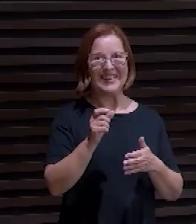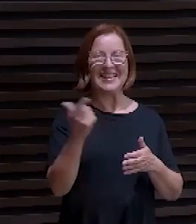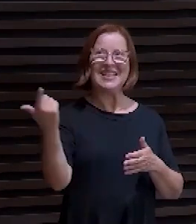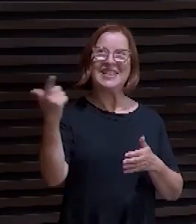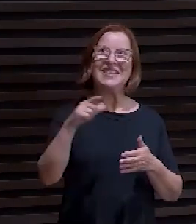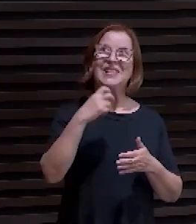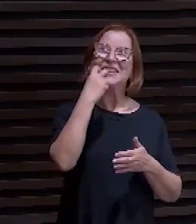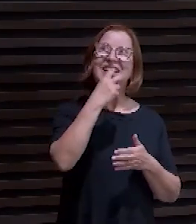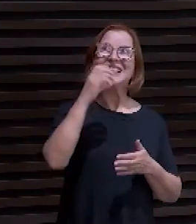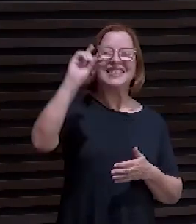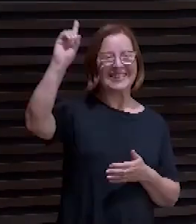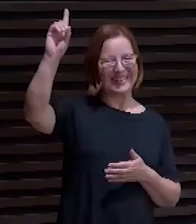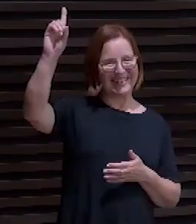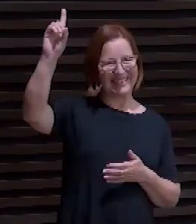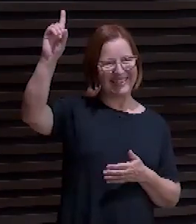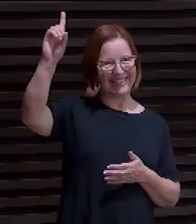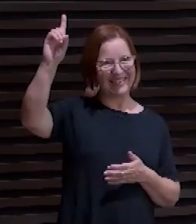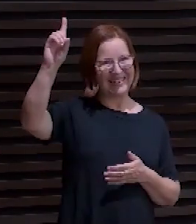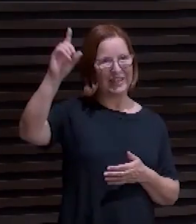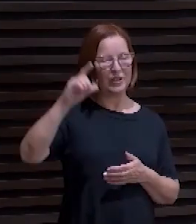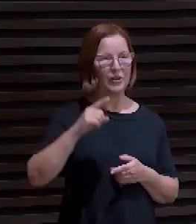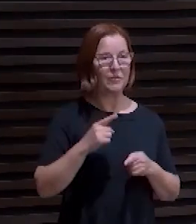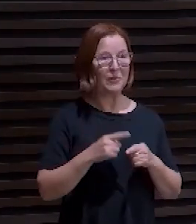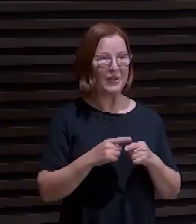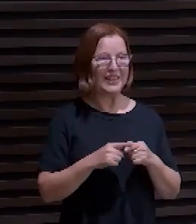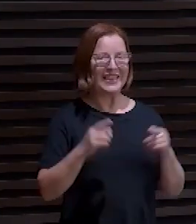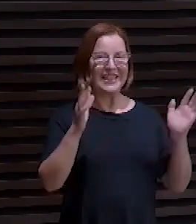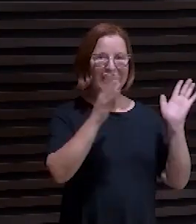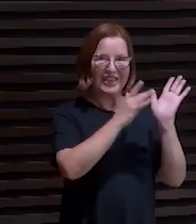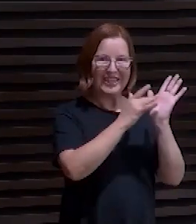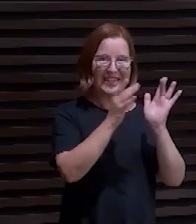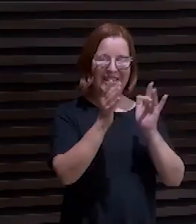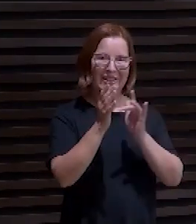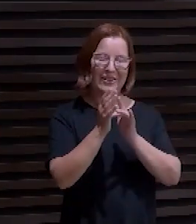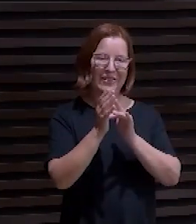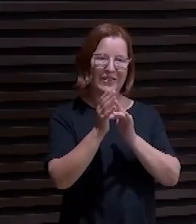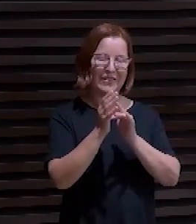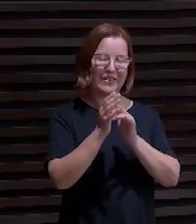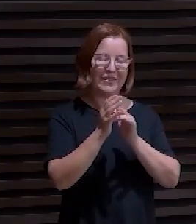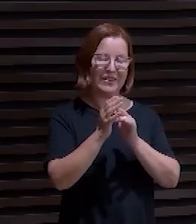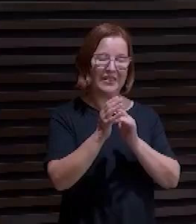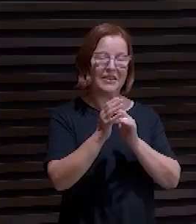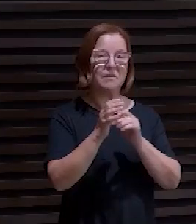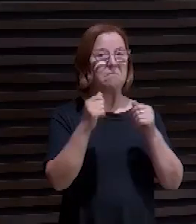Porque ele tinha que ser puro,